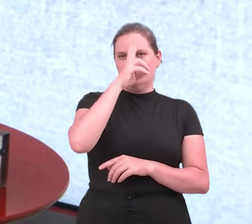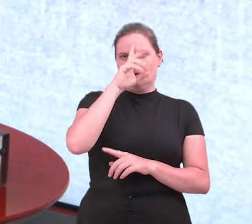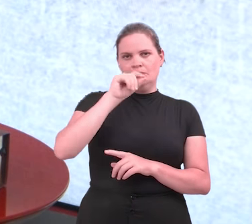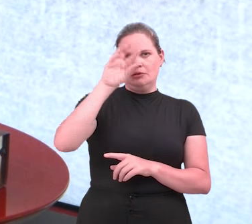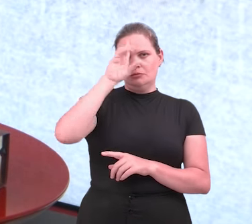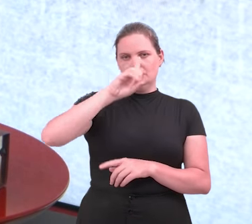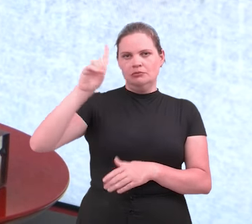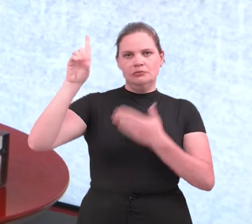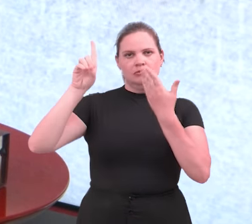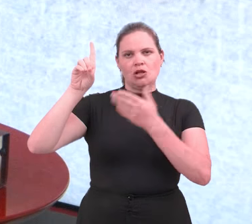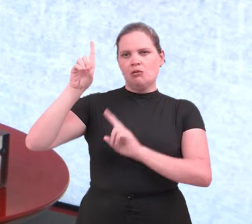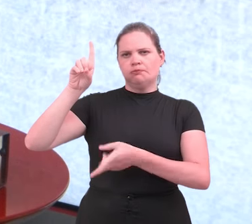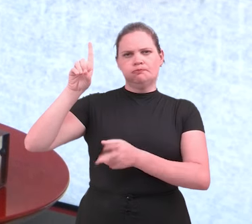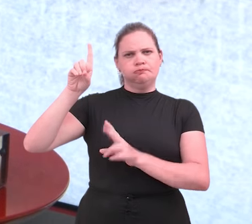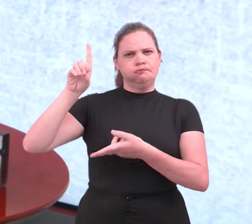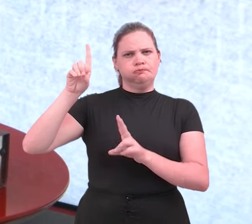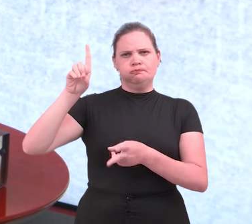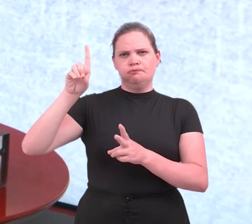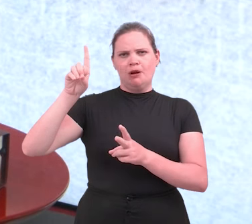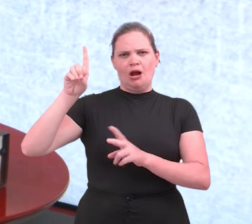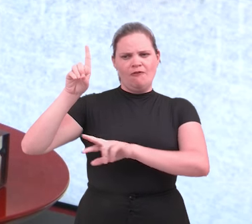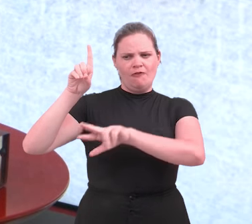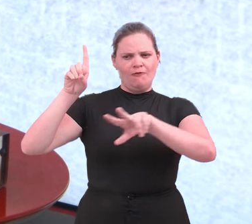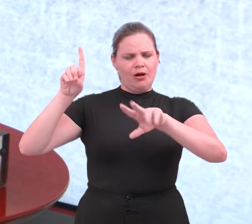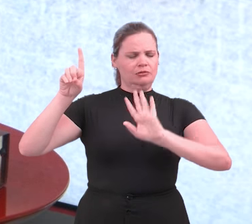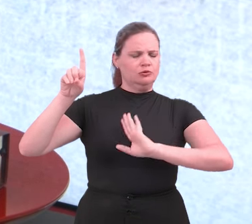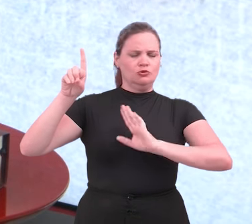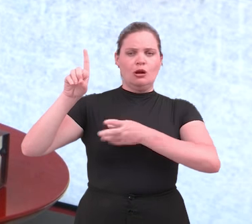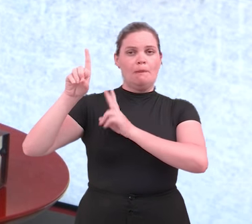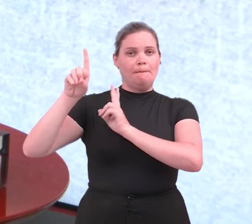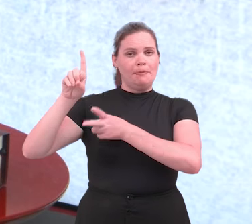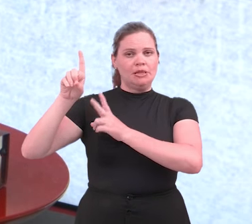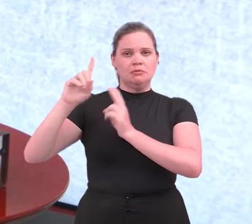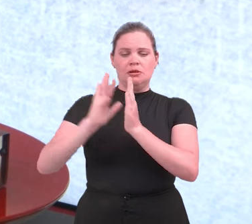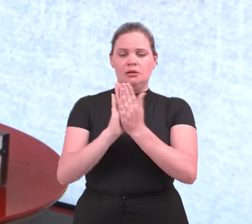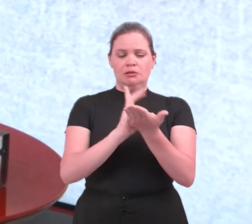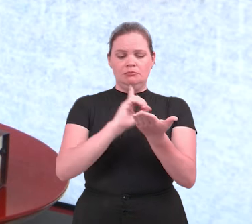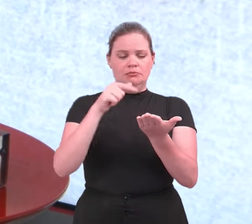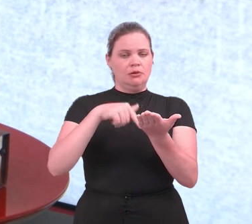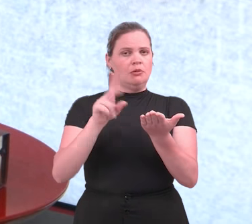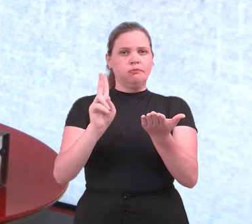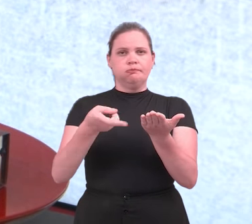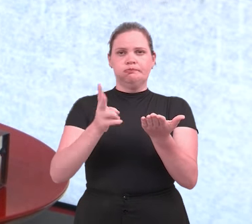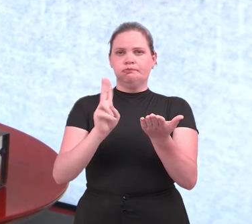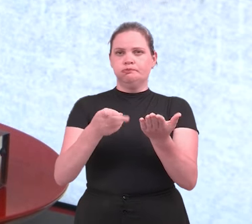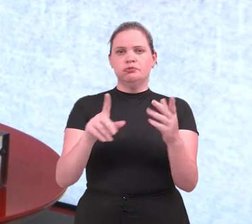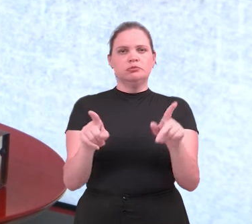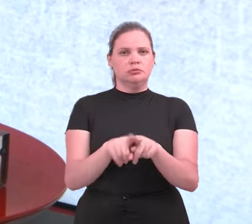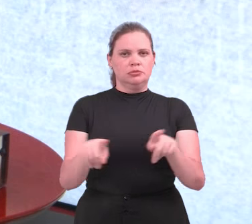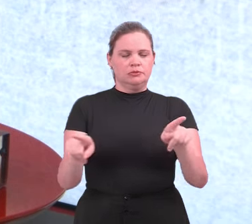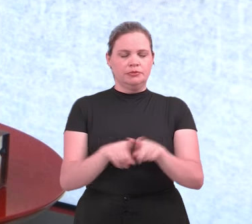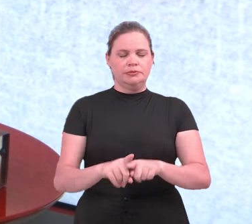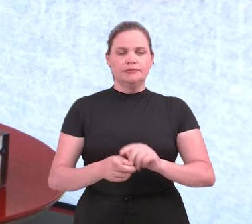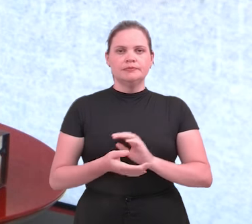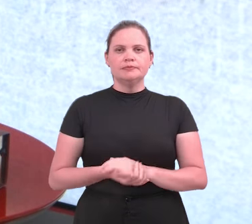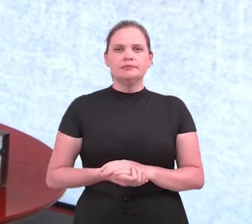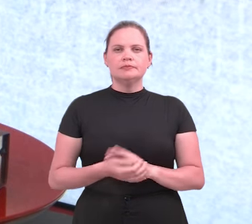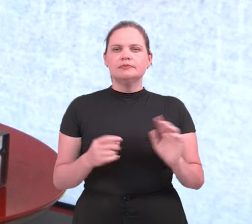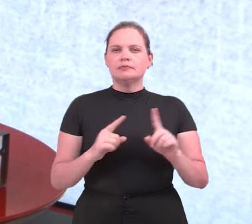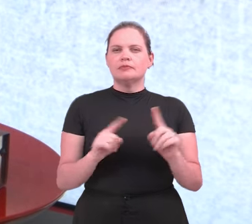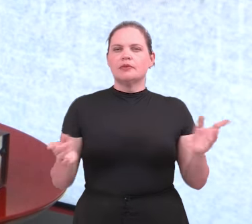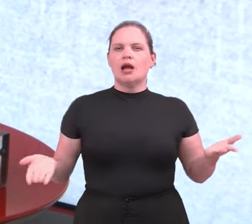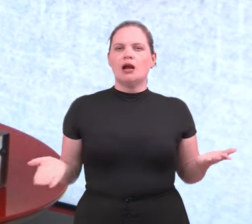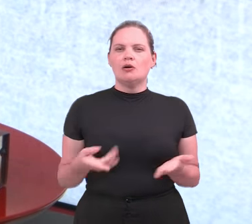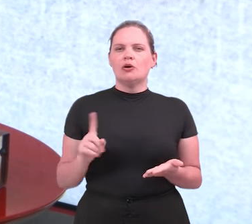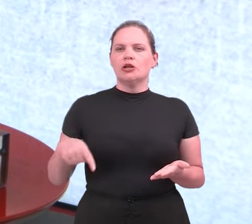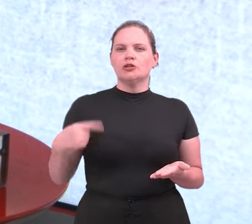continua sempre sendo o mesmo e a Bíblia continua também sendo a mesma. Mas vamos então buscar